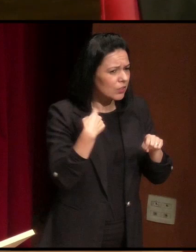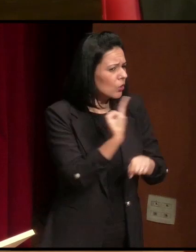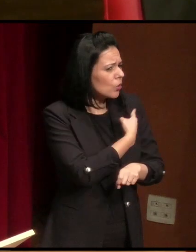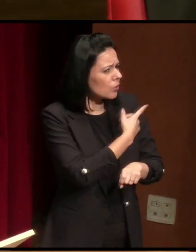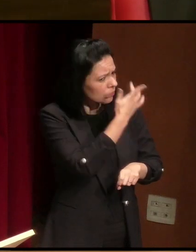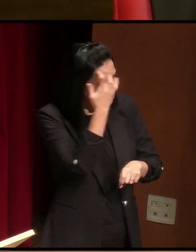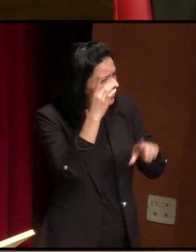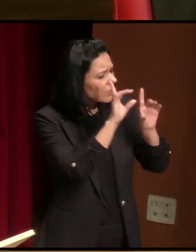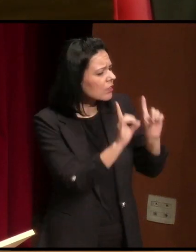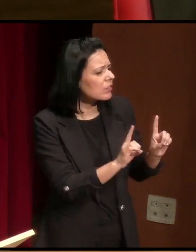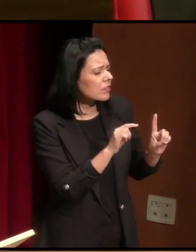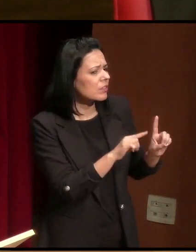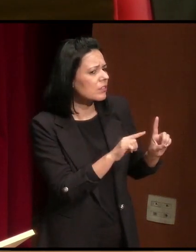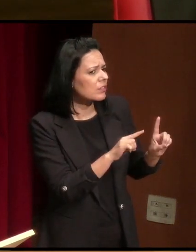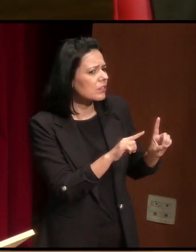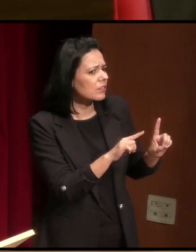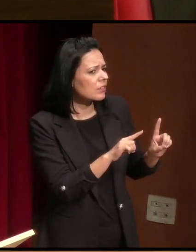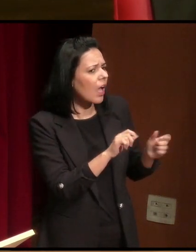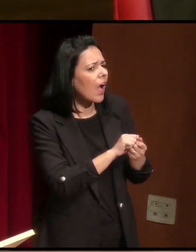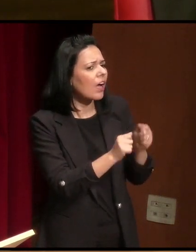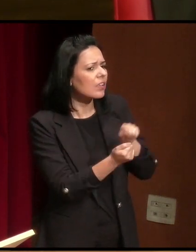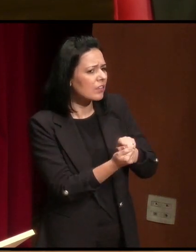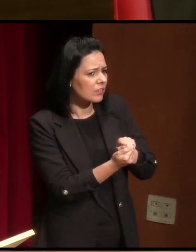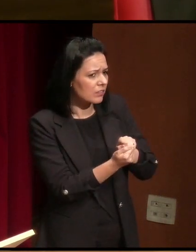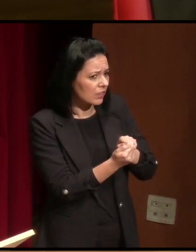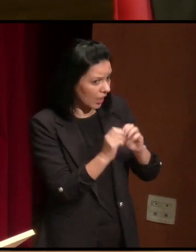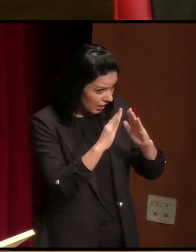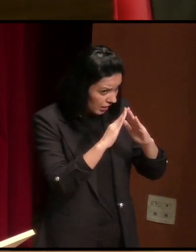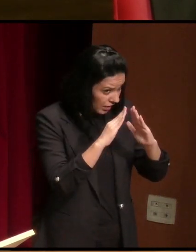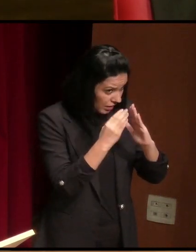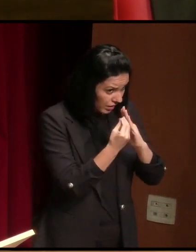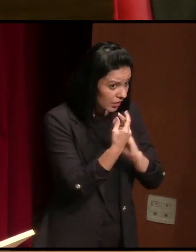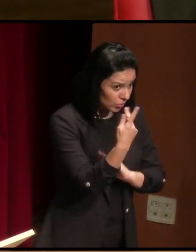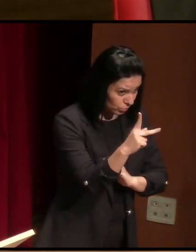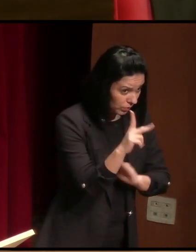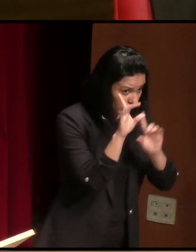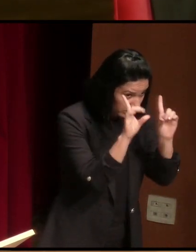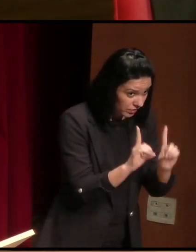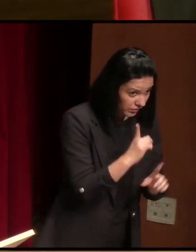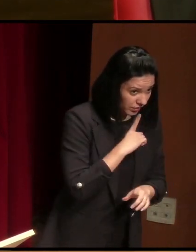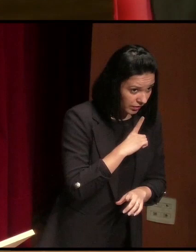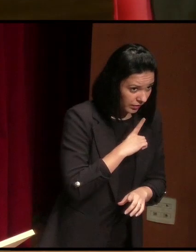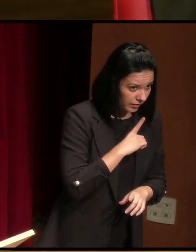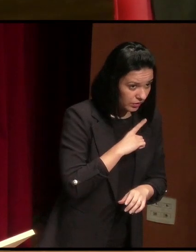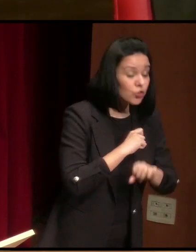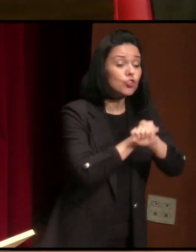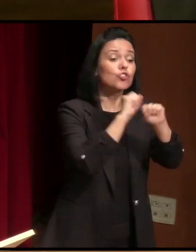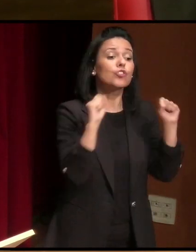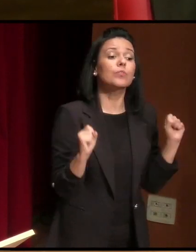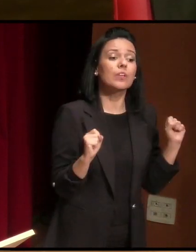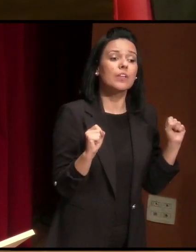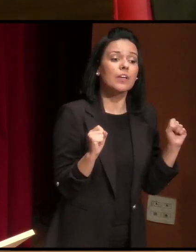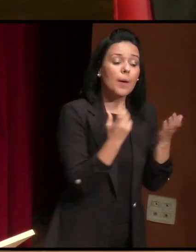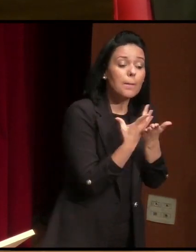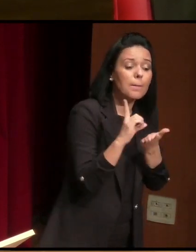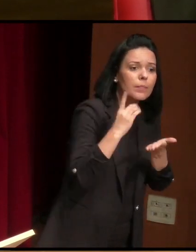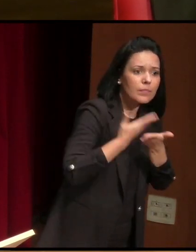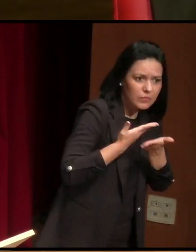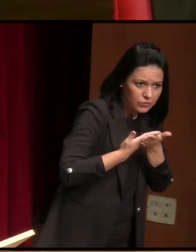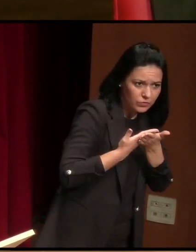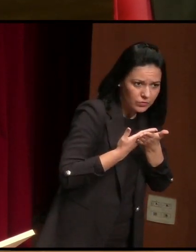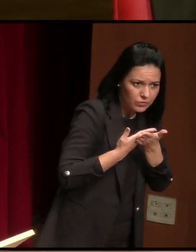tua igreja. Né? Quantas pessoas com deficiência tem, né, na escola dominical, no culto,